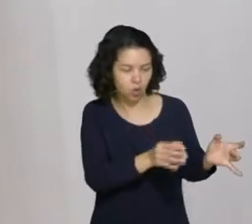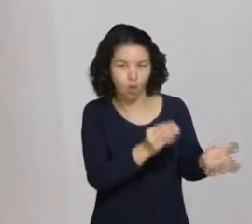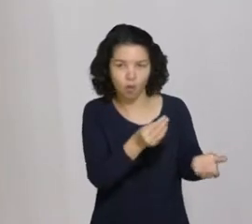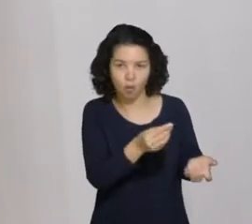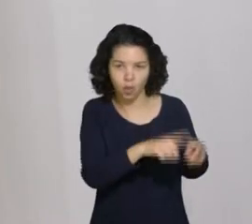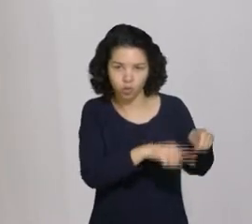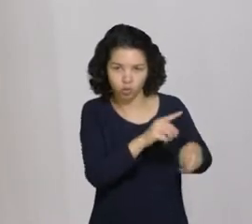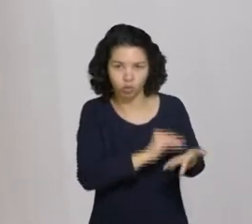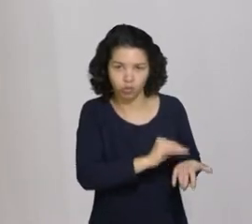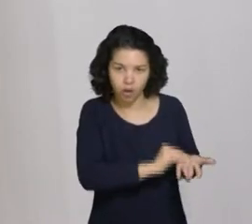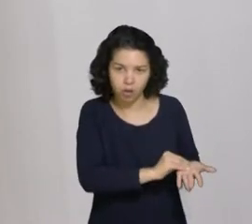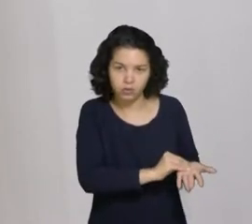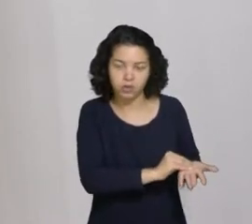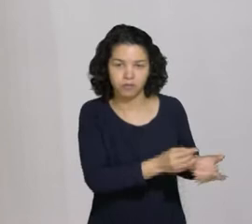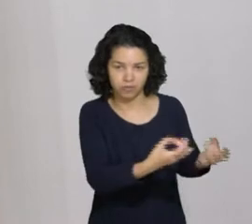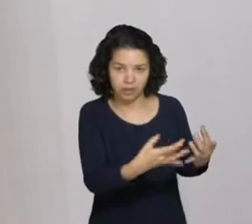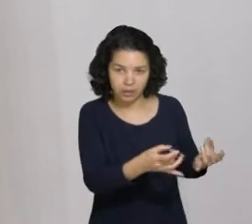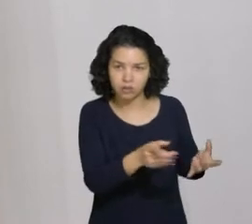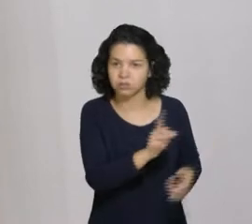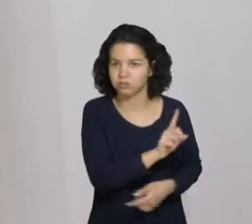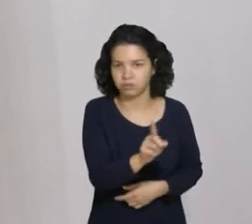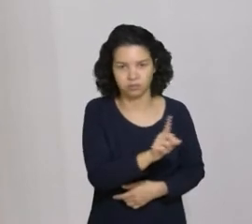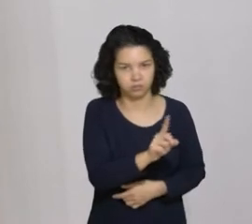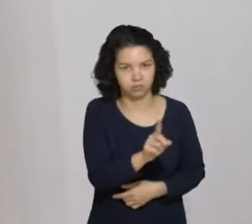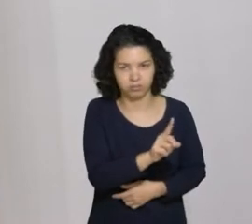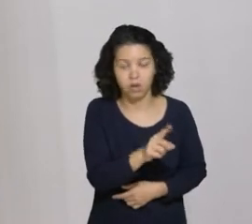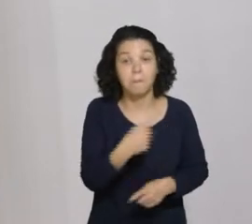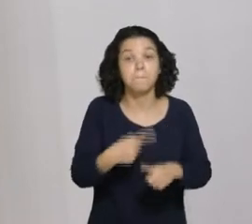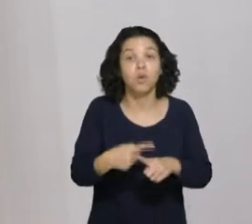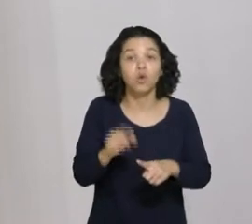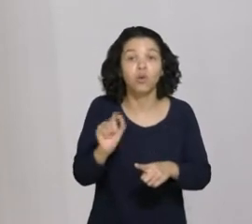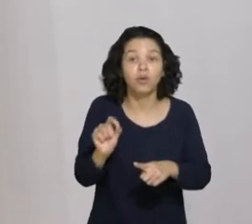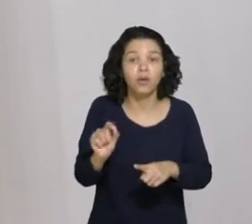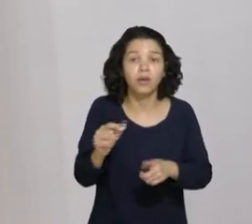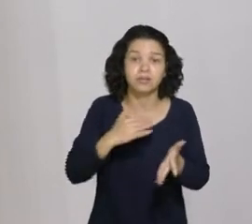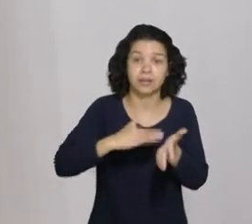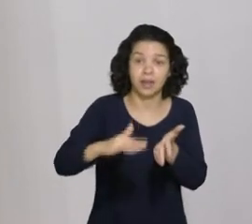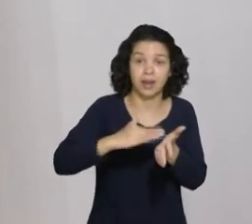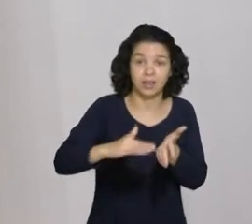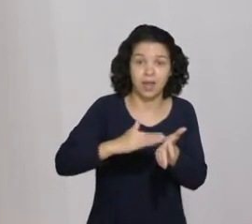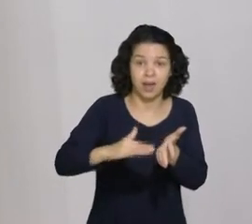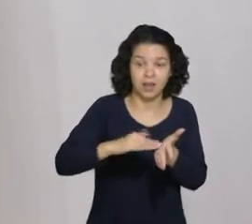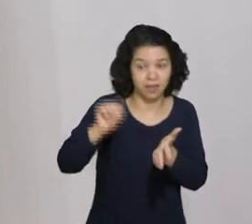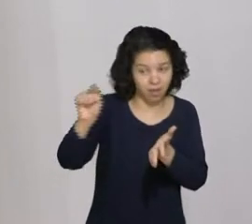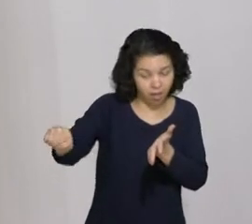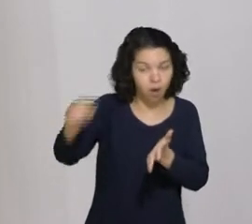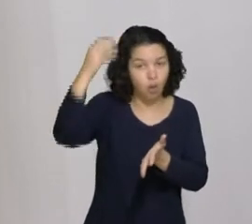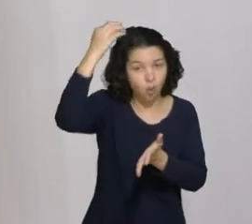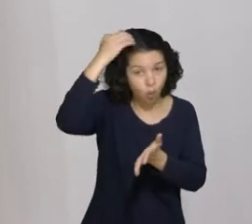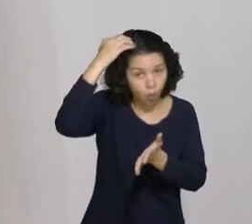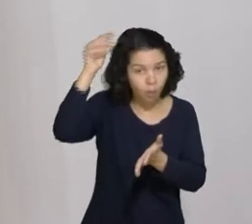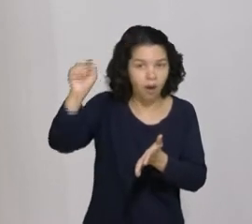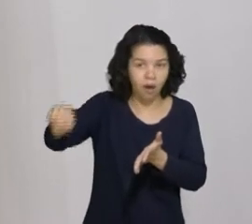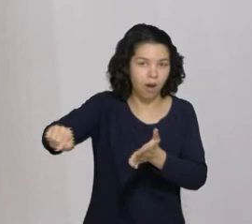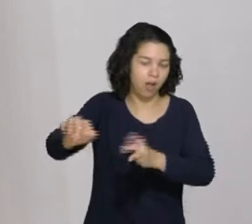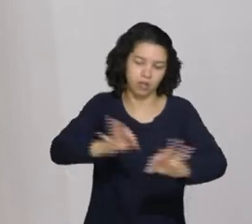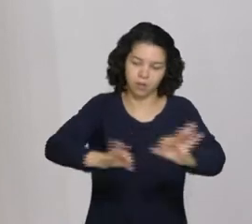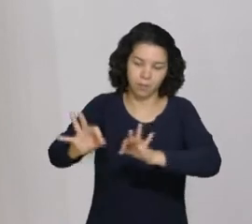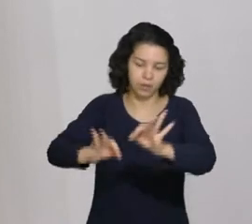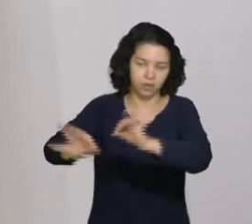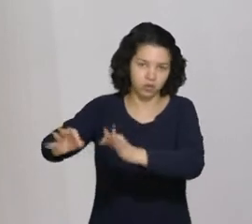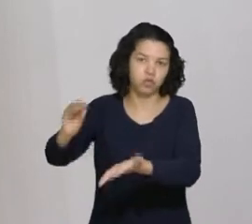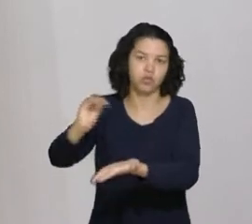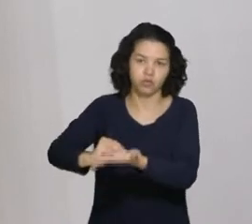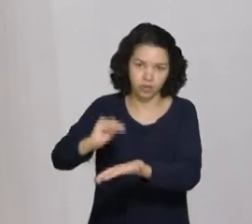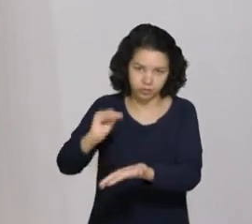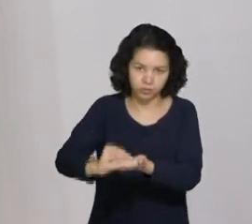a secretaria mais uma vez não se planejou eu tenho alertado aqui reiteradamente